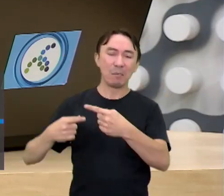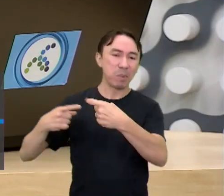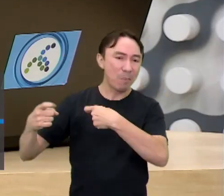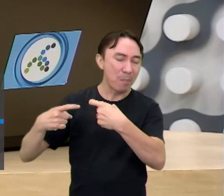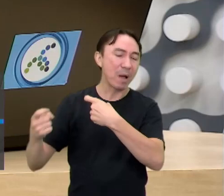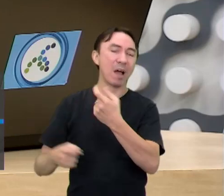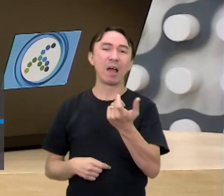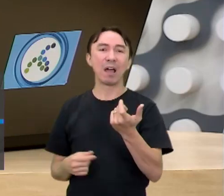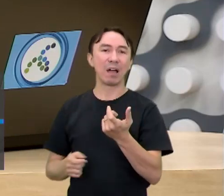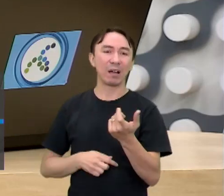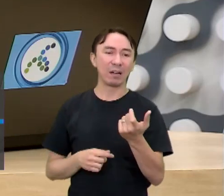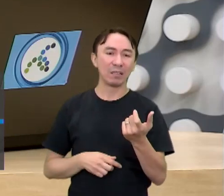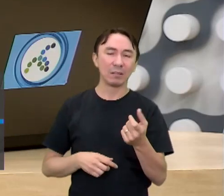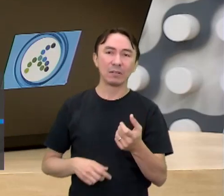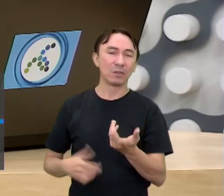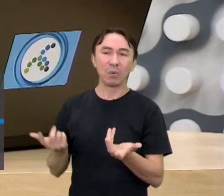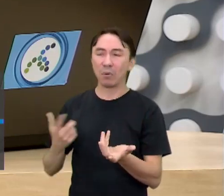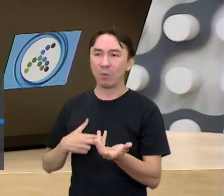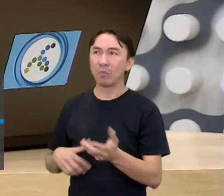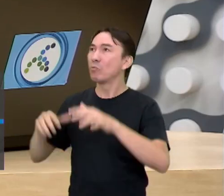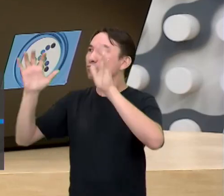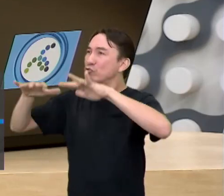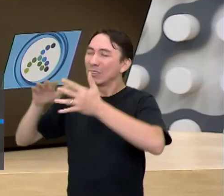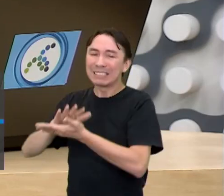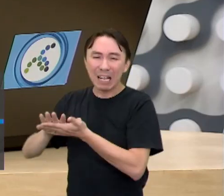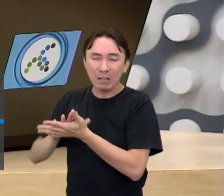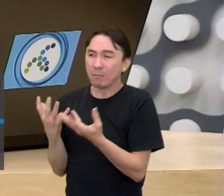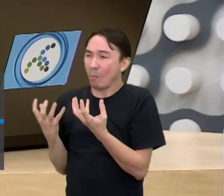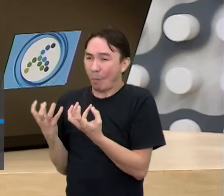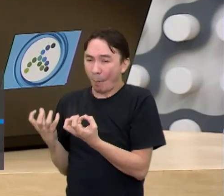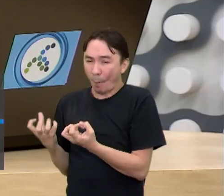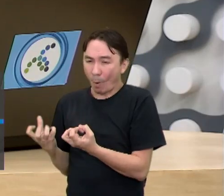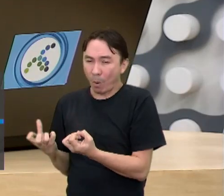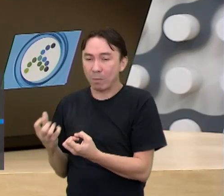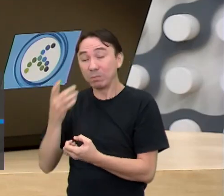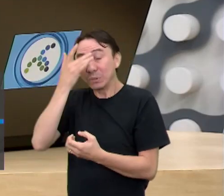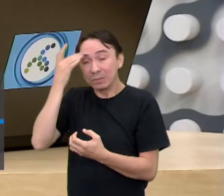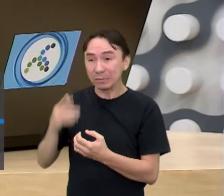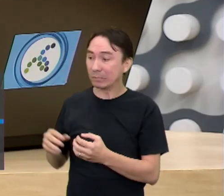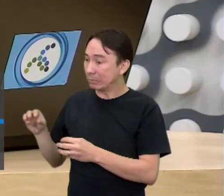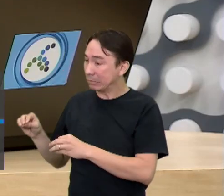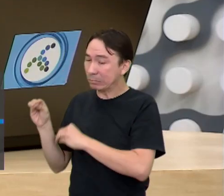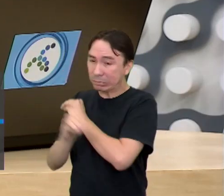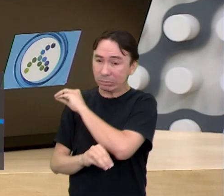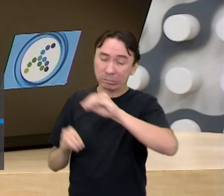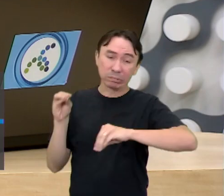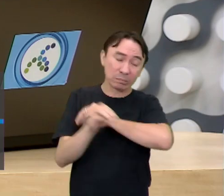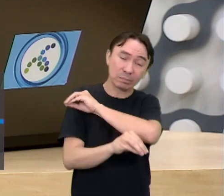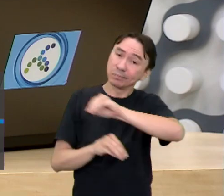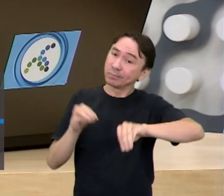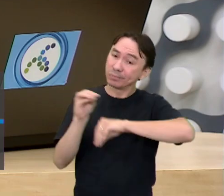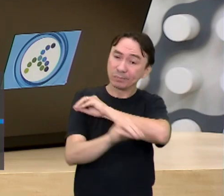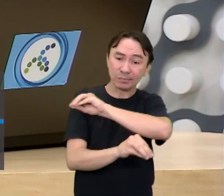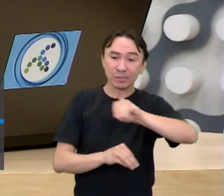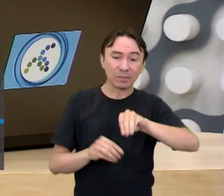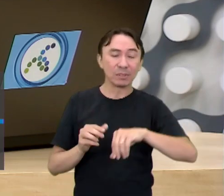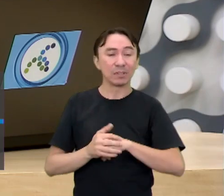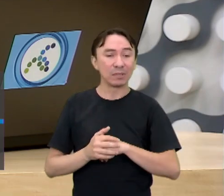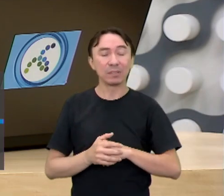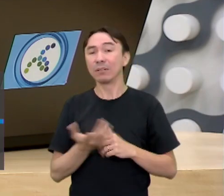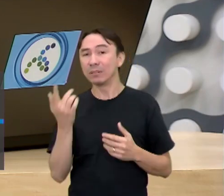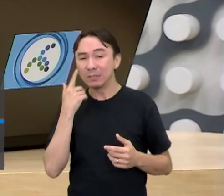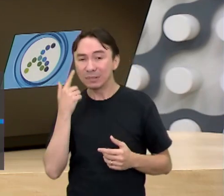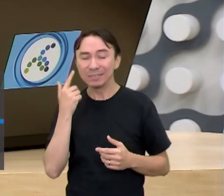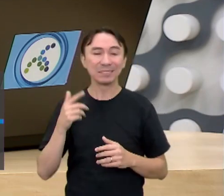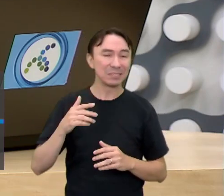migrarem para outras regiões. Então, esses índices aí são bem importantes para os governos